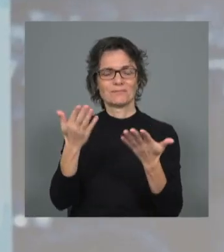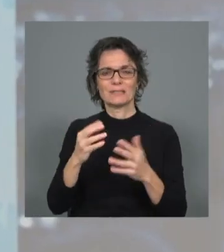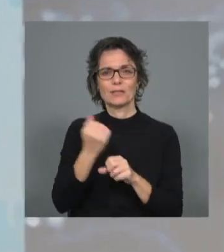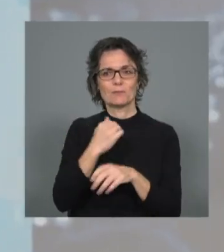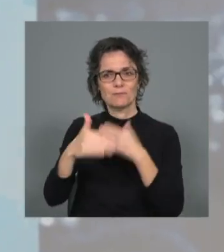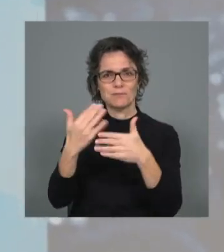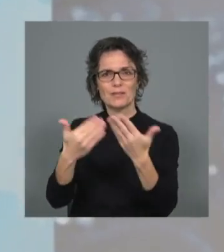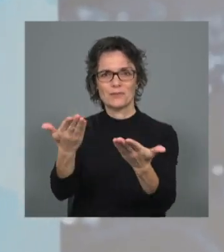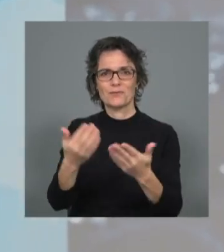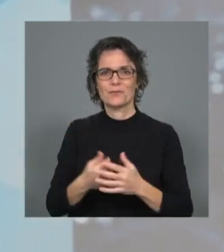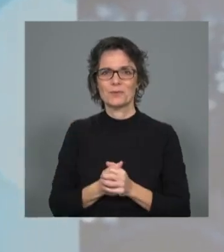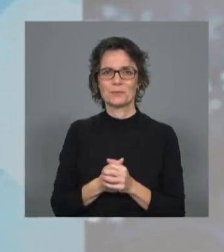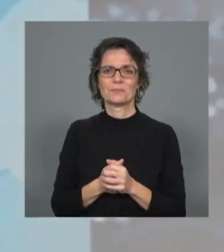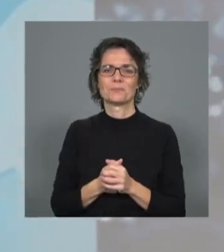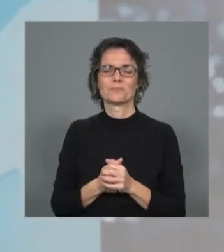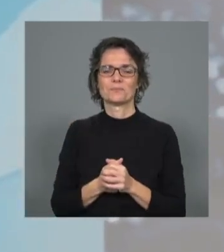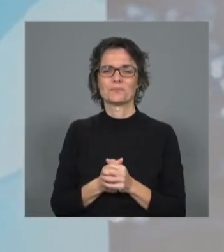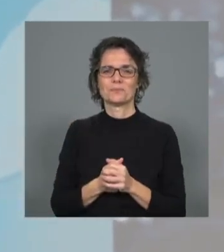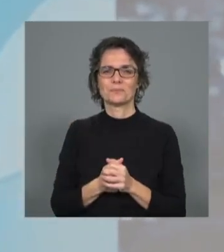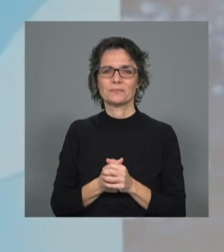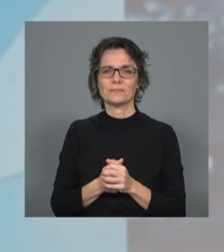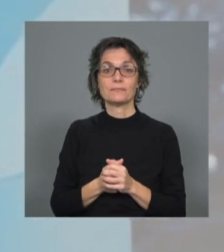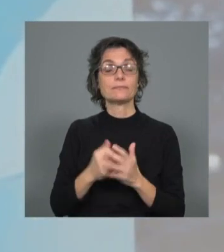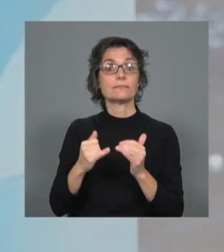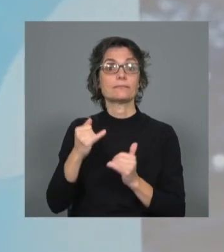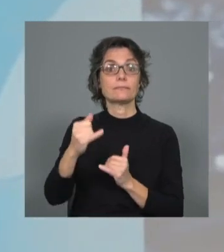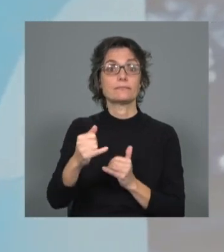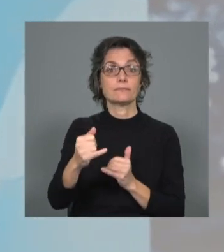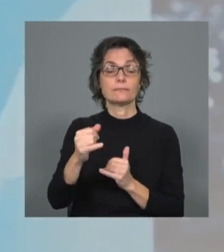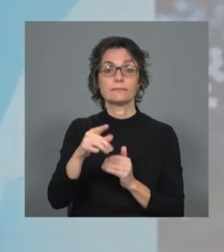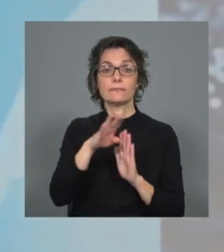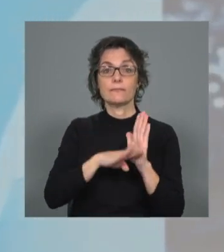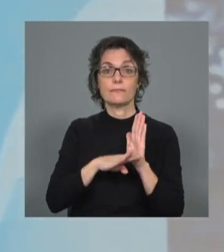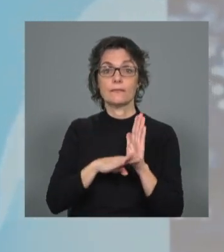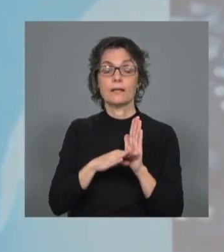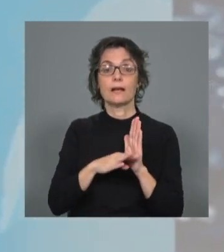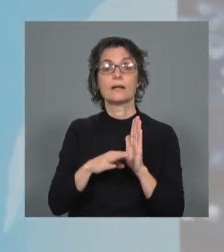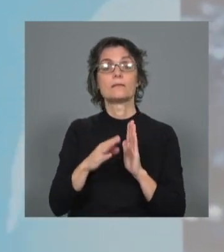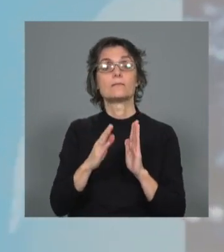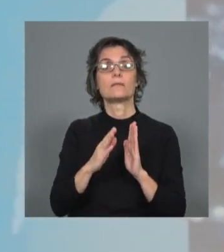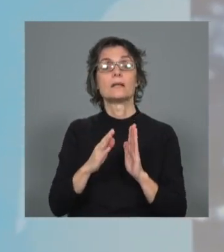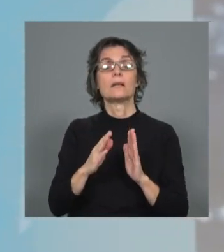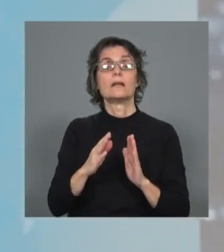que desenvolvem todos os dias. Mais logo siga o programa que partilhamos consigo na Antena